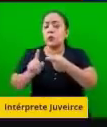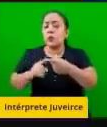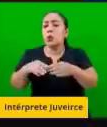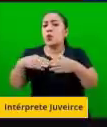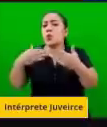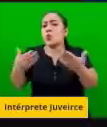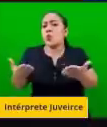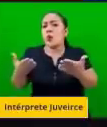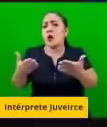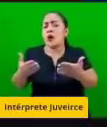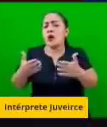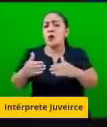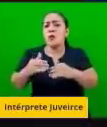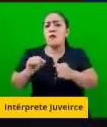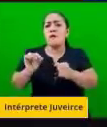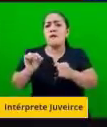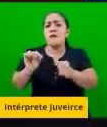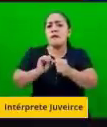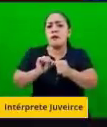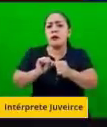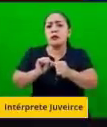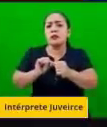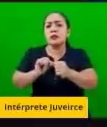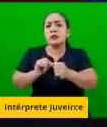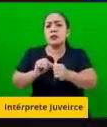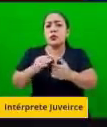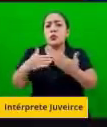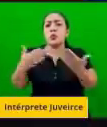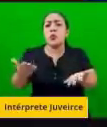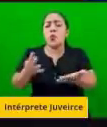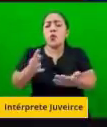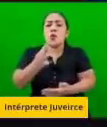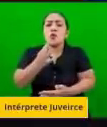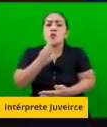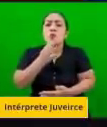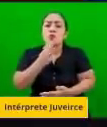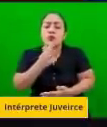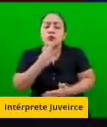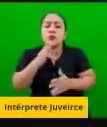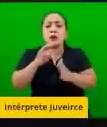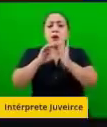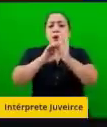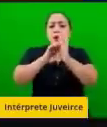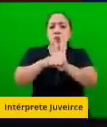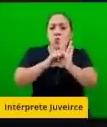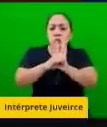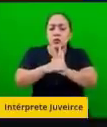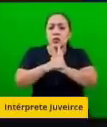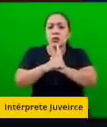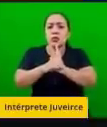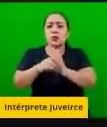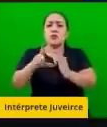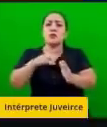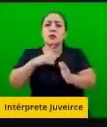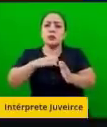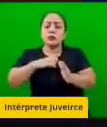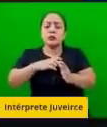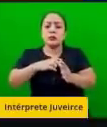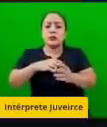seja, qual conhecimento, qual conteúdo será abordado dentro daquela